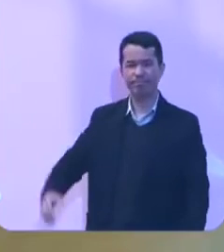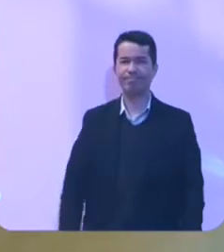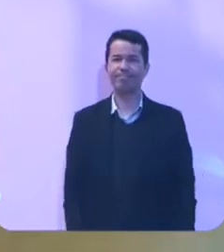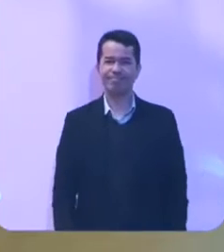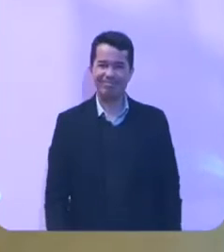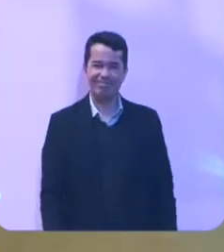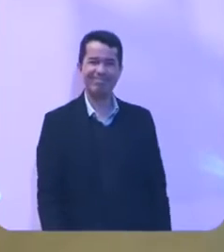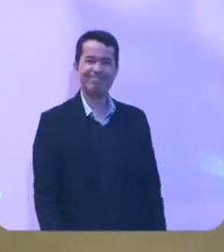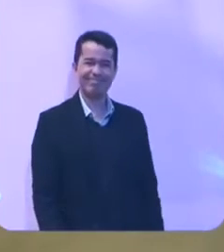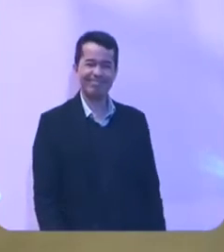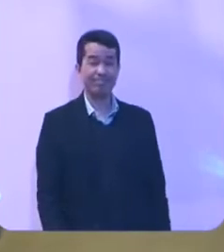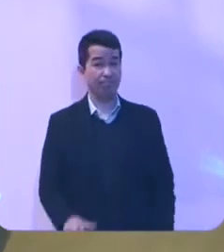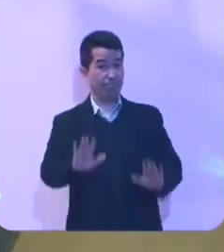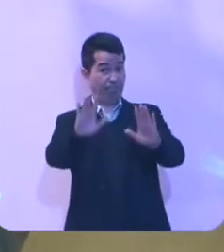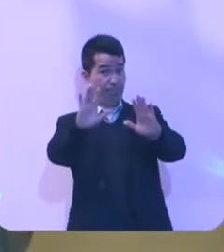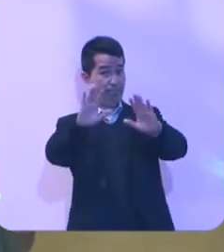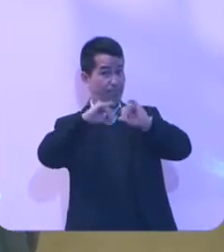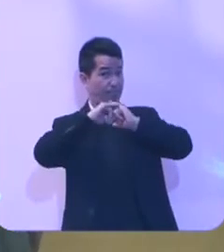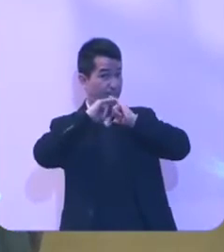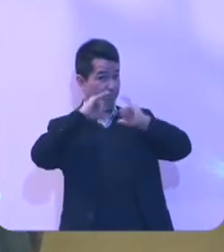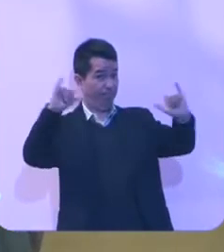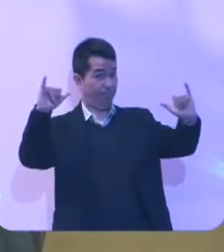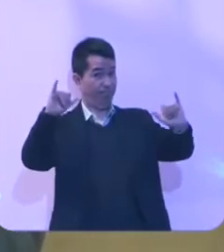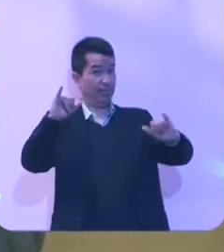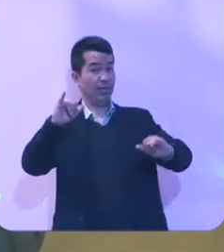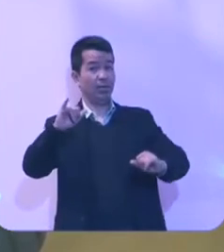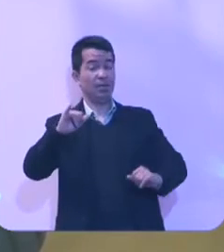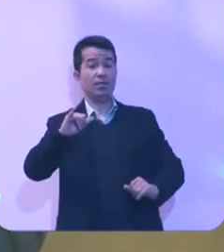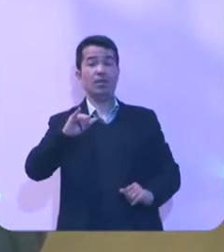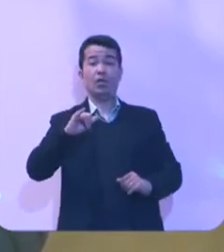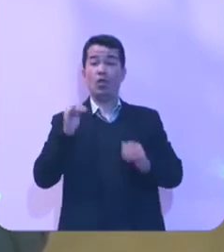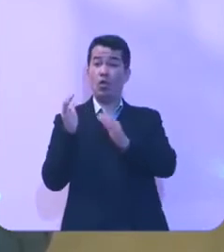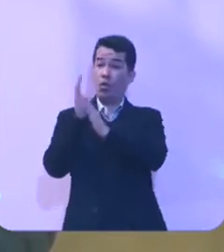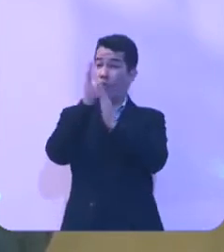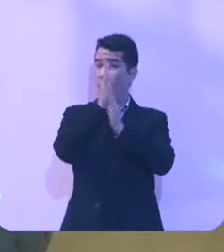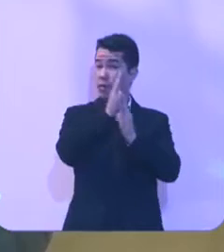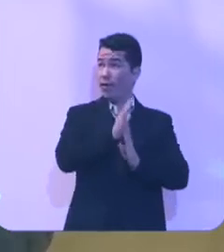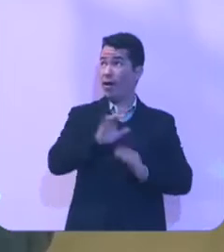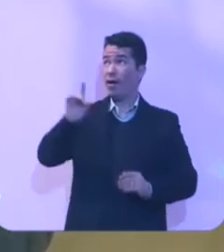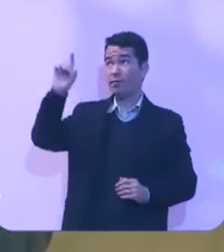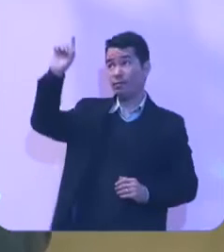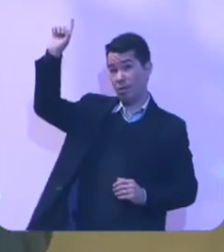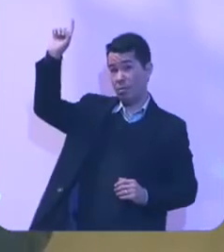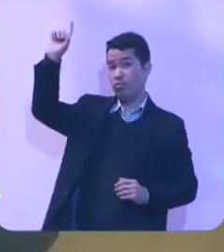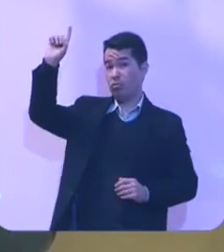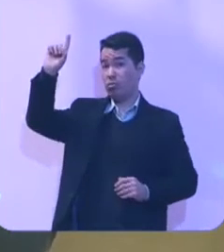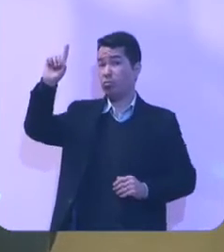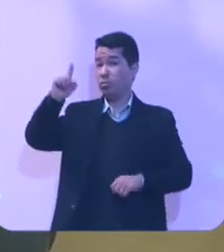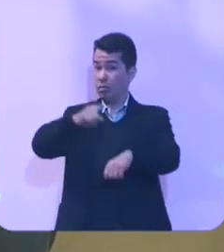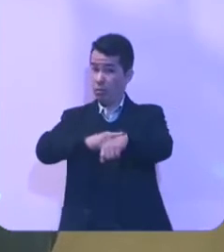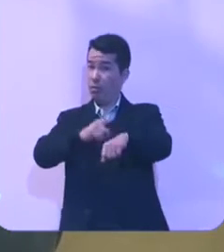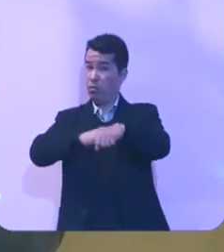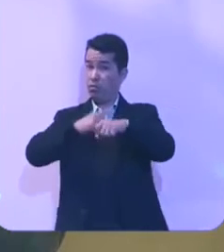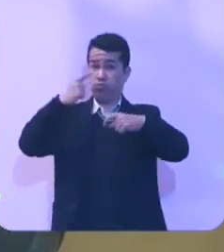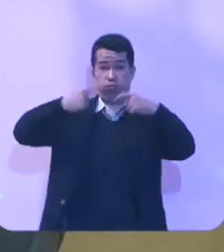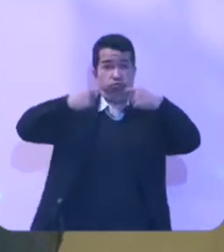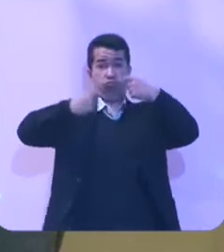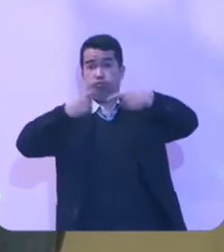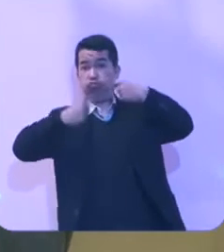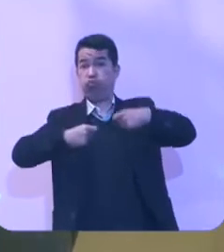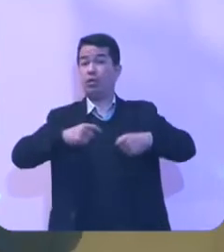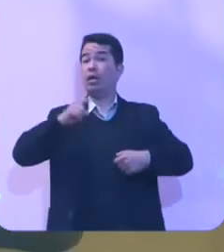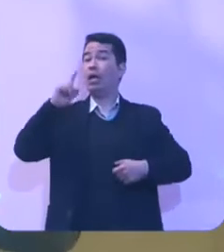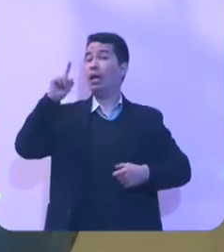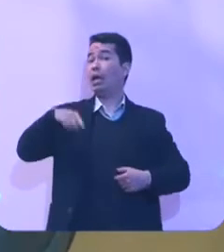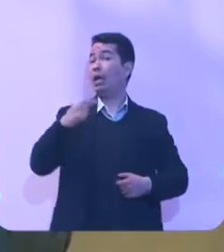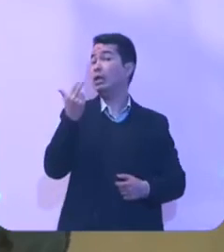da batalha é arma de vitória. Presta atenção. Deus está preparando para você, está dando para